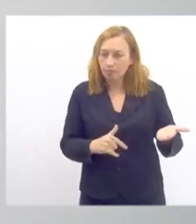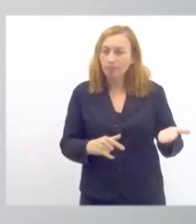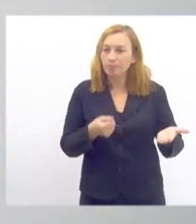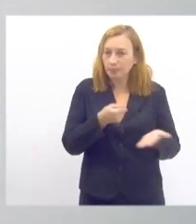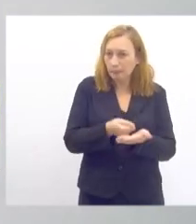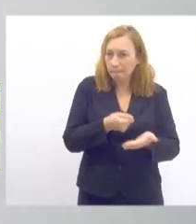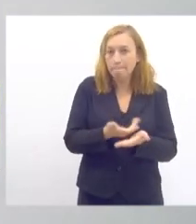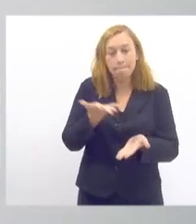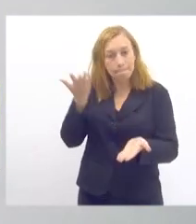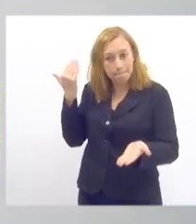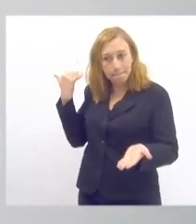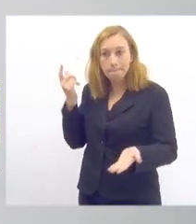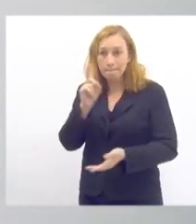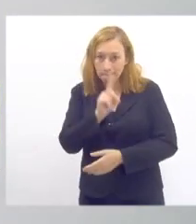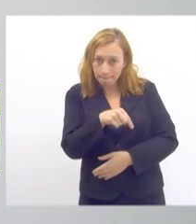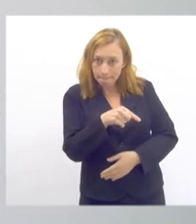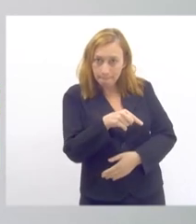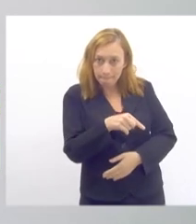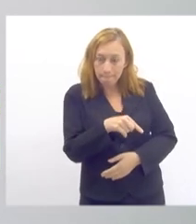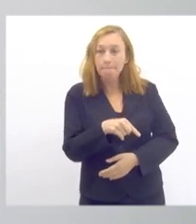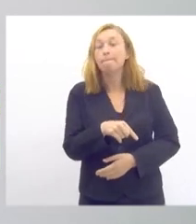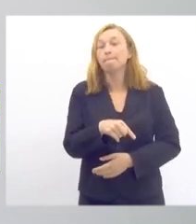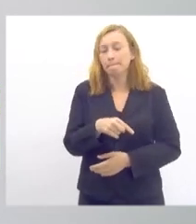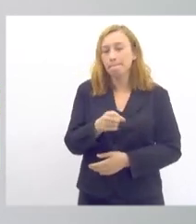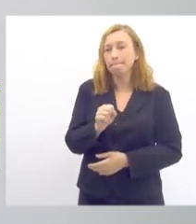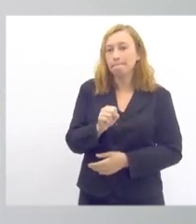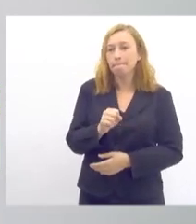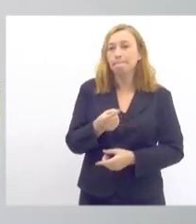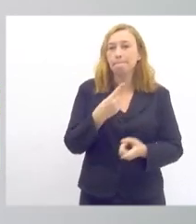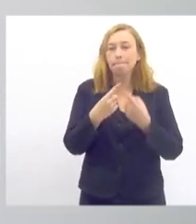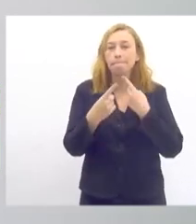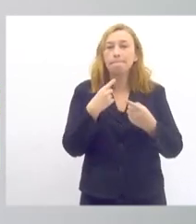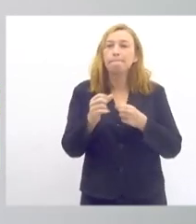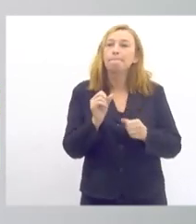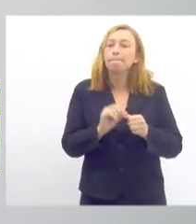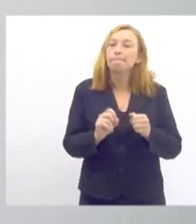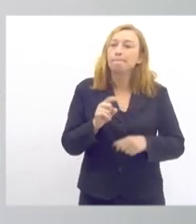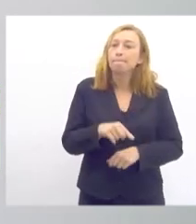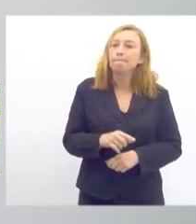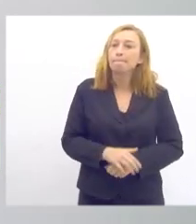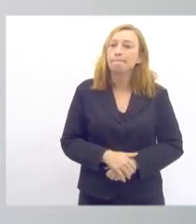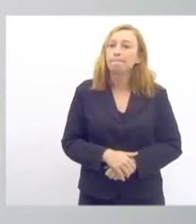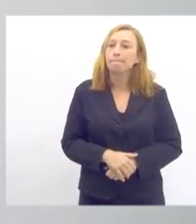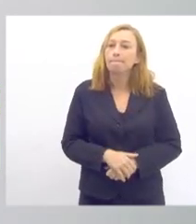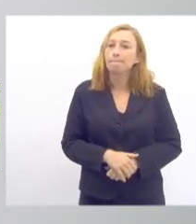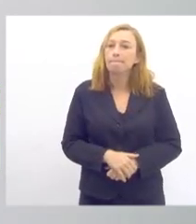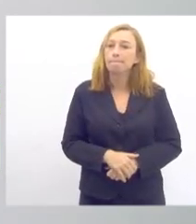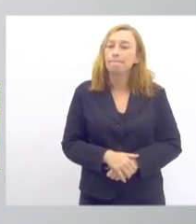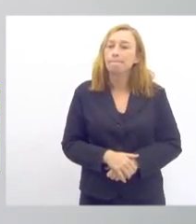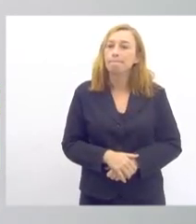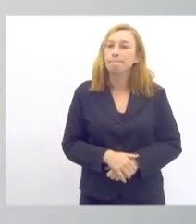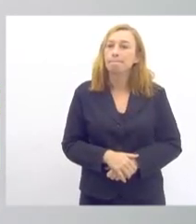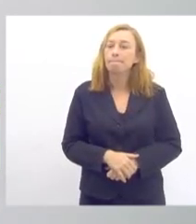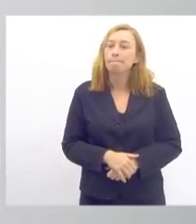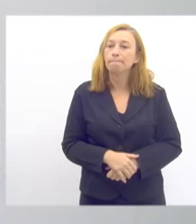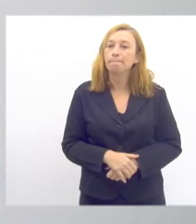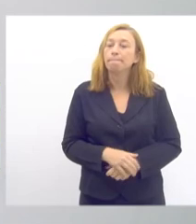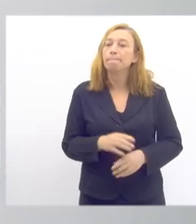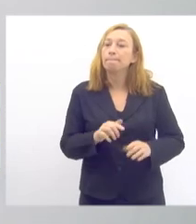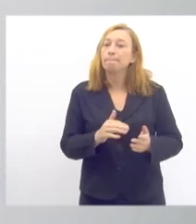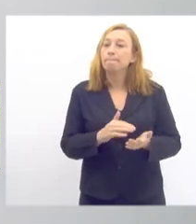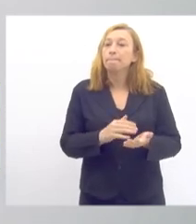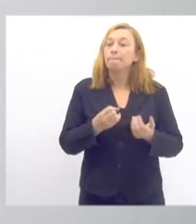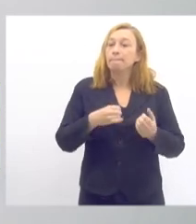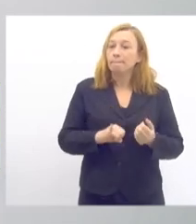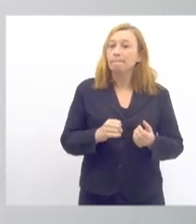cobrança anterior, não é isso? Né? Isso foi a discussão que foi feita aqui, e aí é por isso que foi cortado. Se